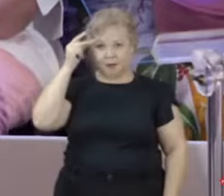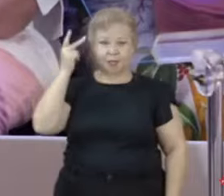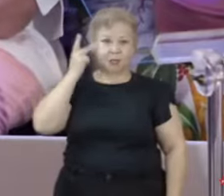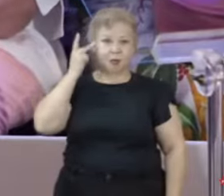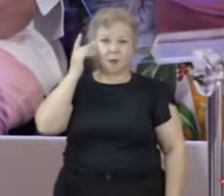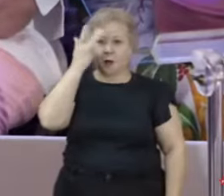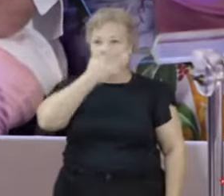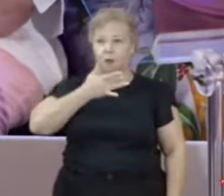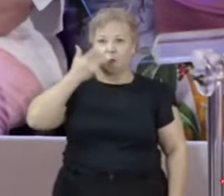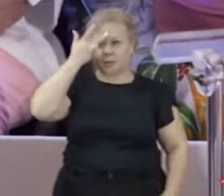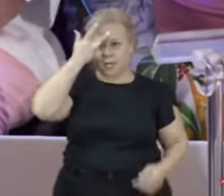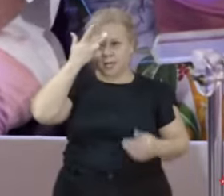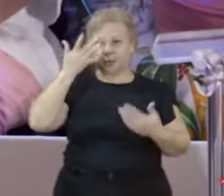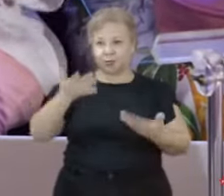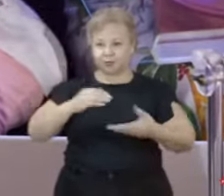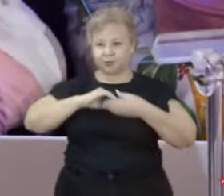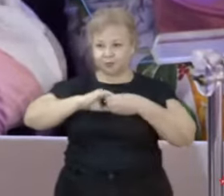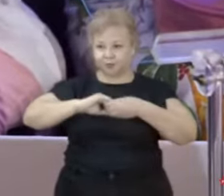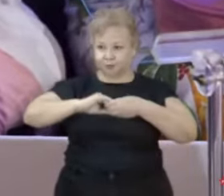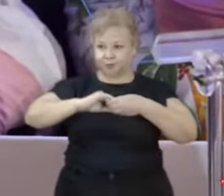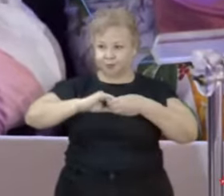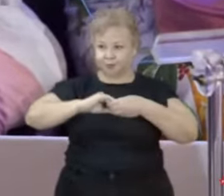Haddad.